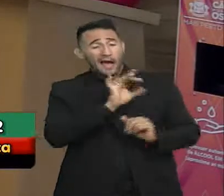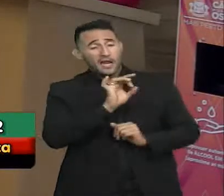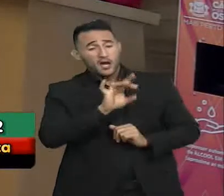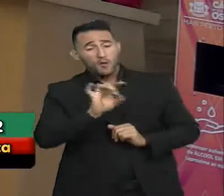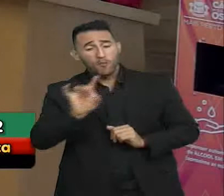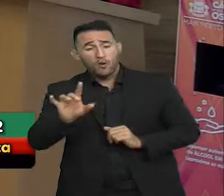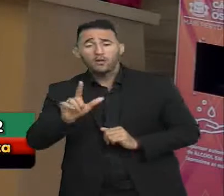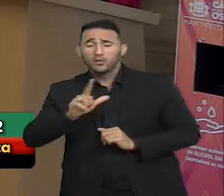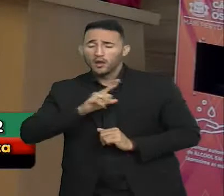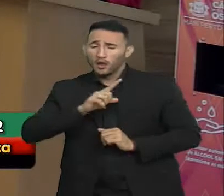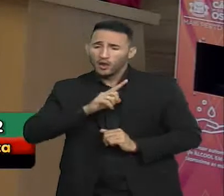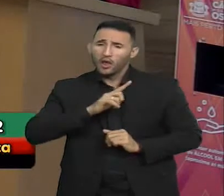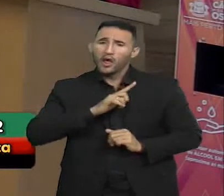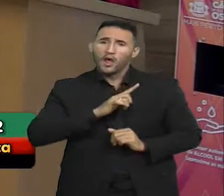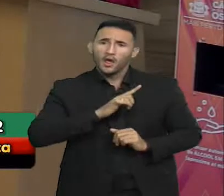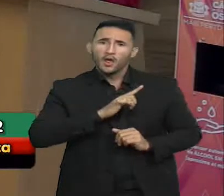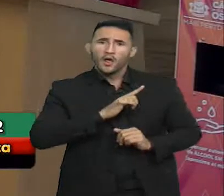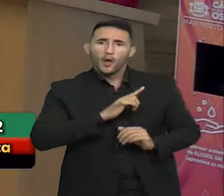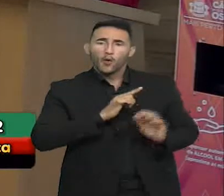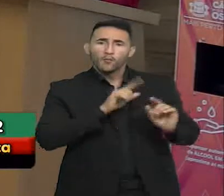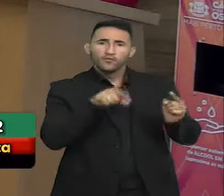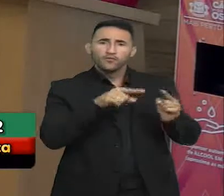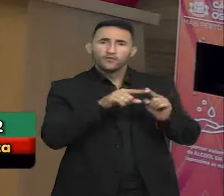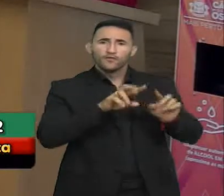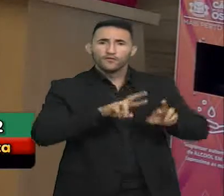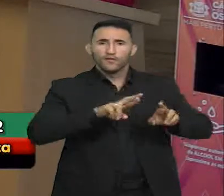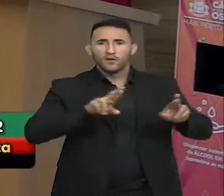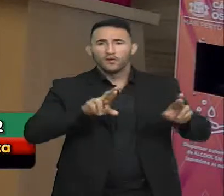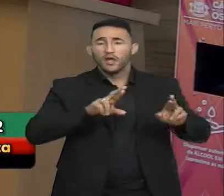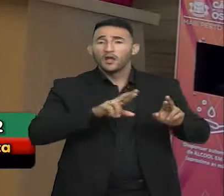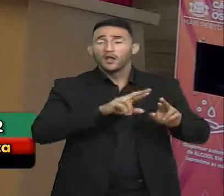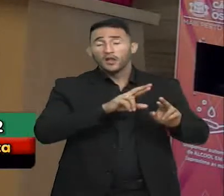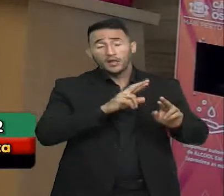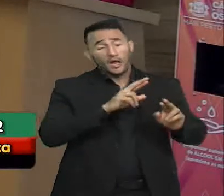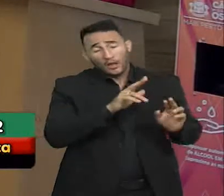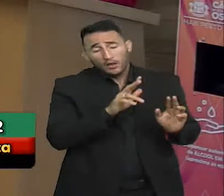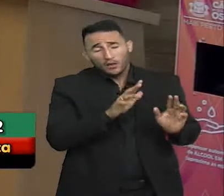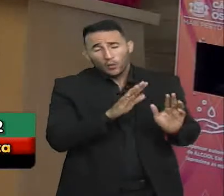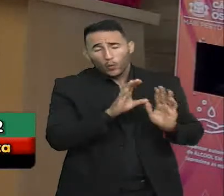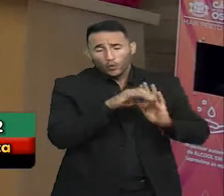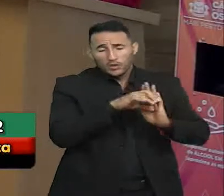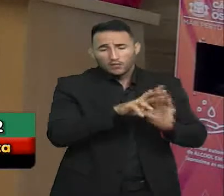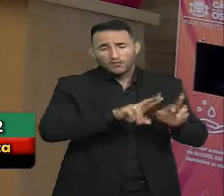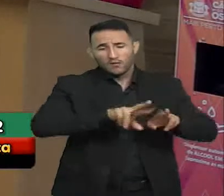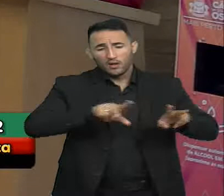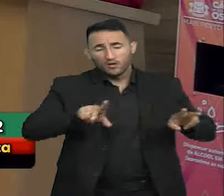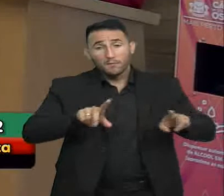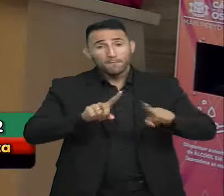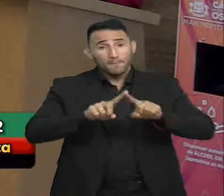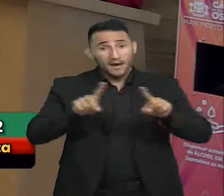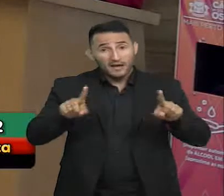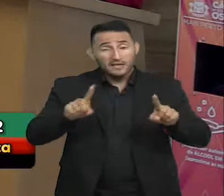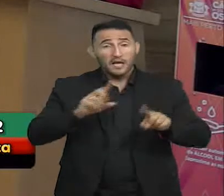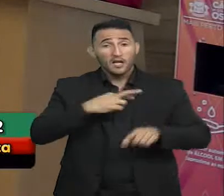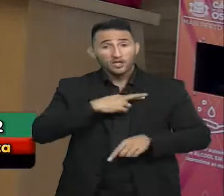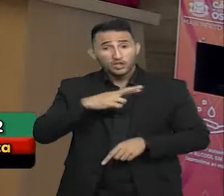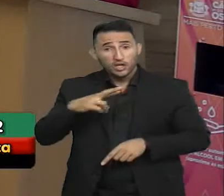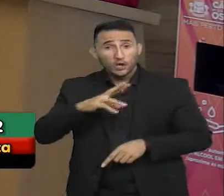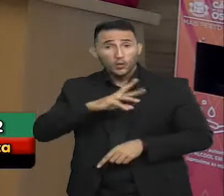seu princípio. Mas a religião de matriz africana sofre e precisa